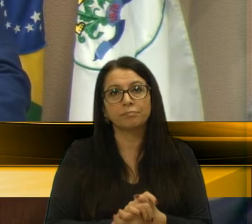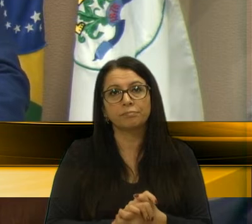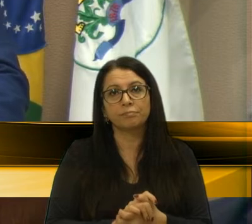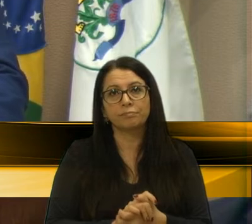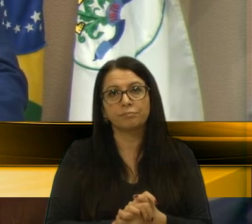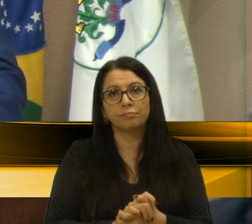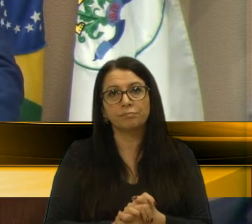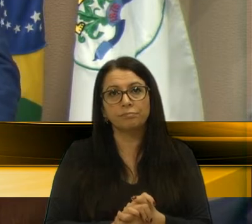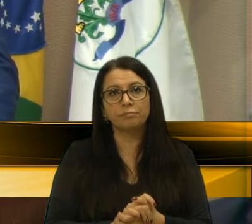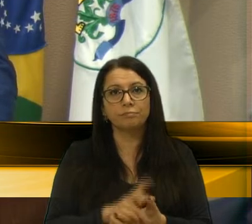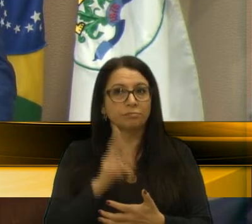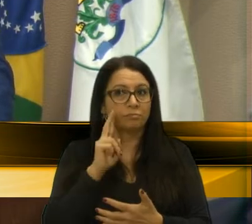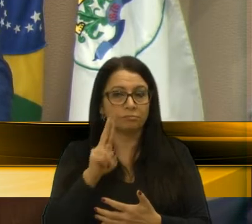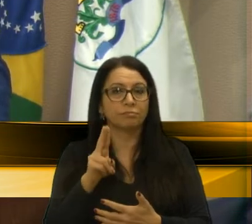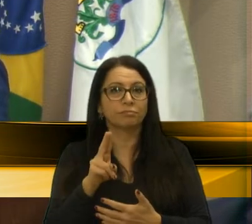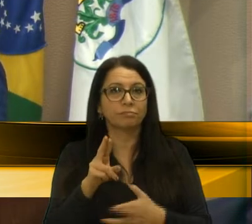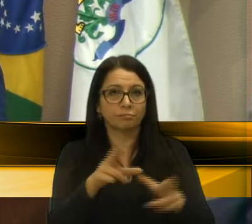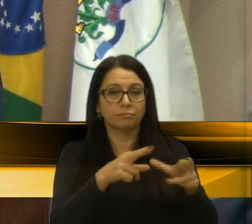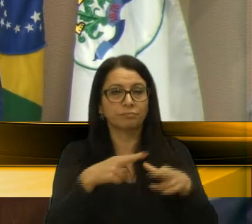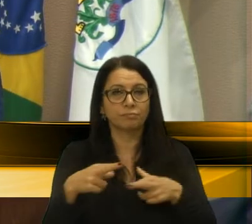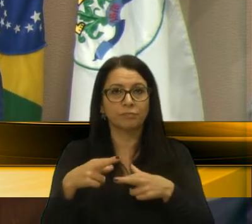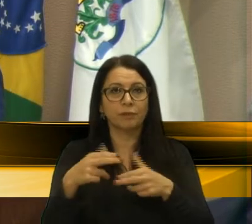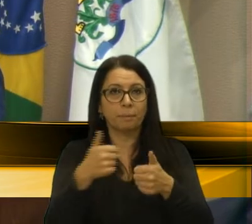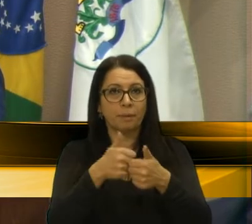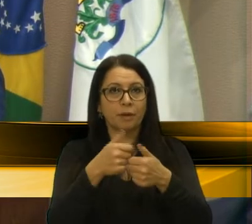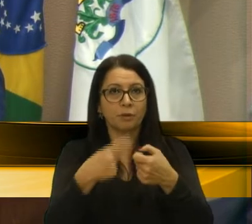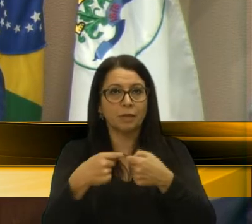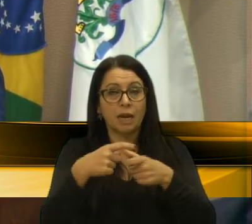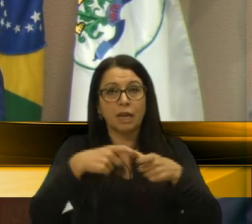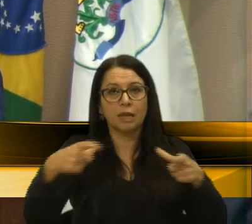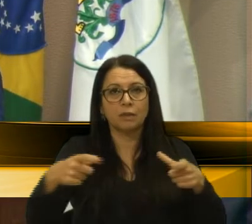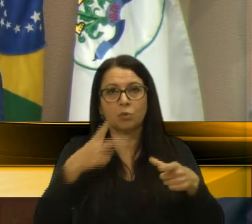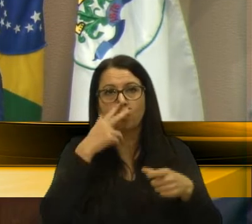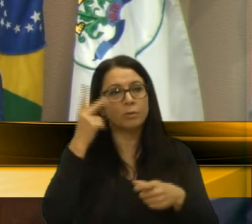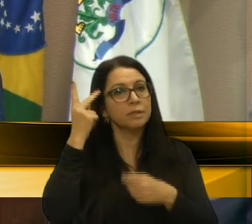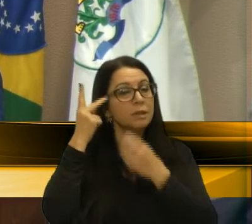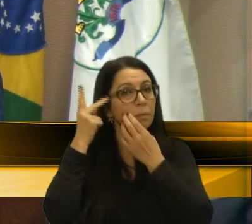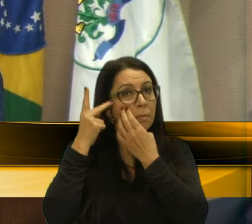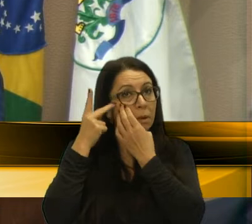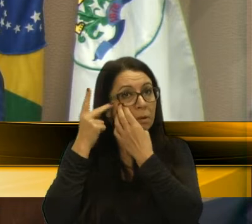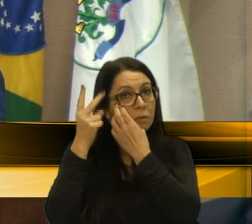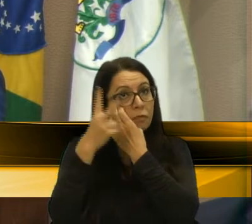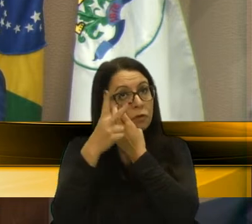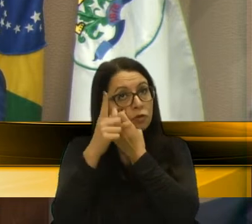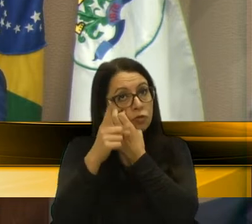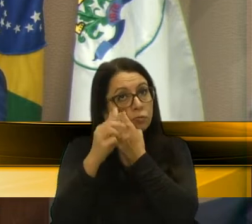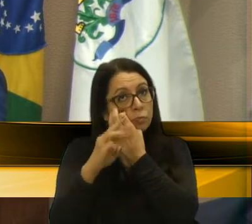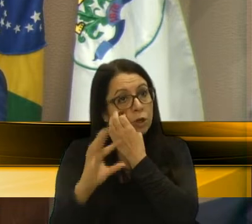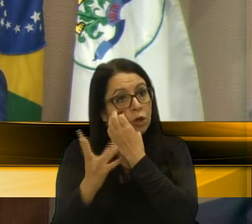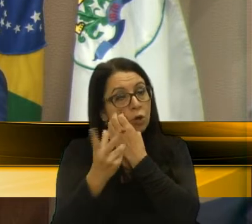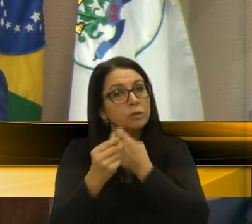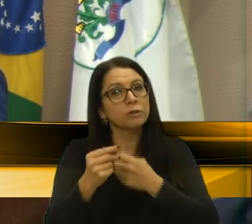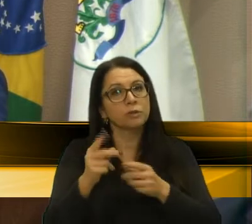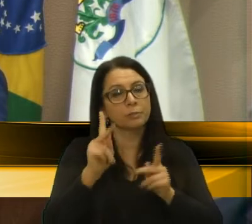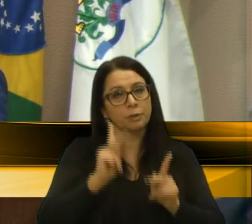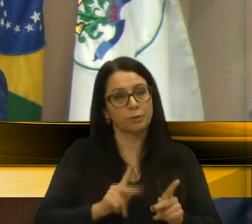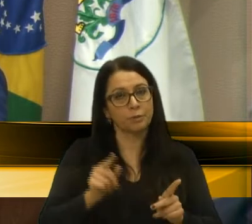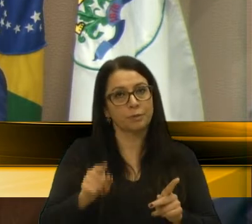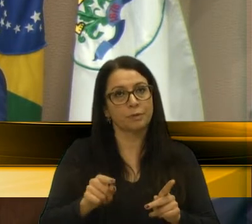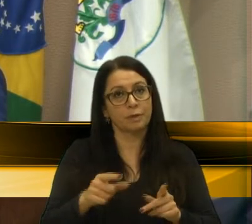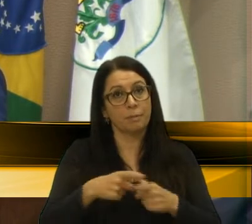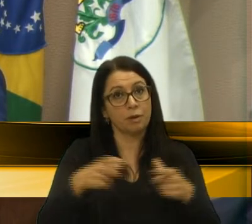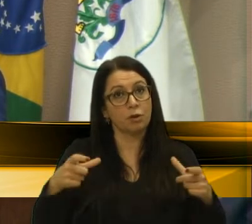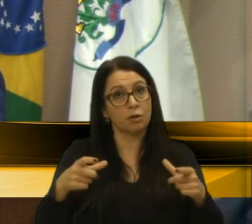E a gente vê regiões metropolitanas, como no caso de São Paulo, que tem 21 milhões de habitantes, né? É a maior